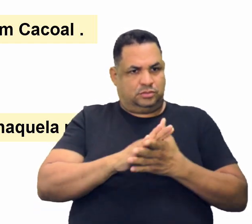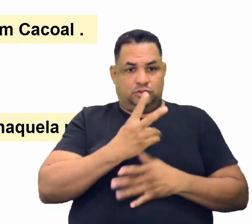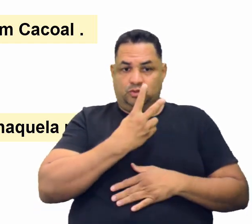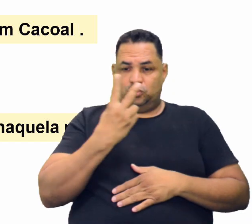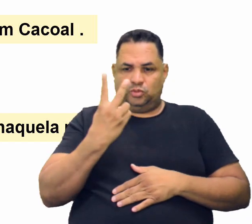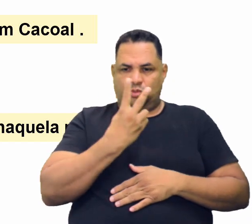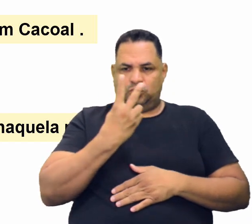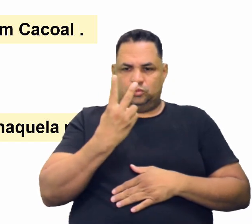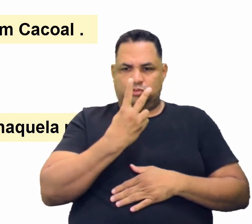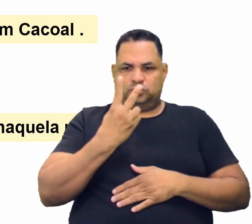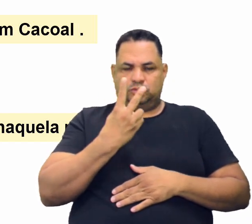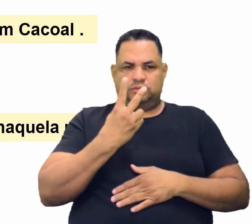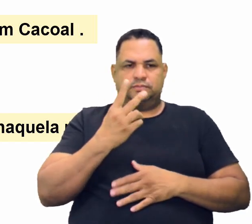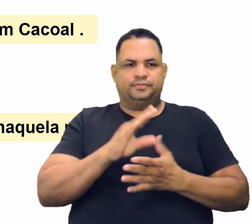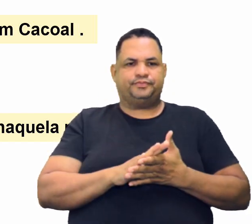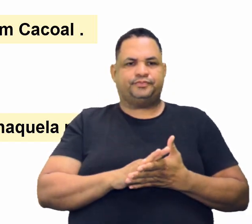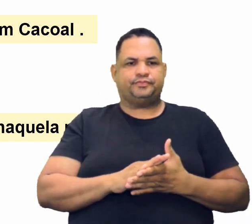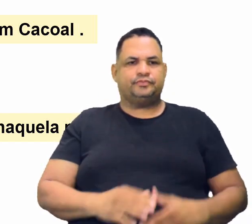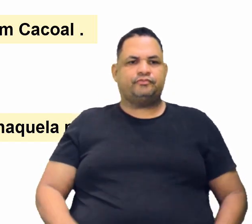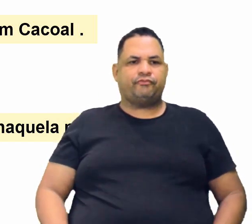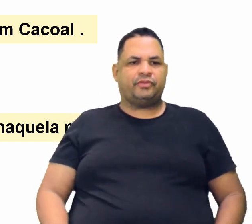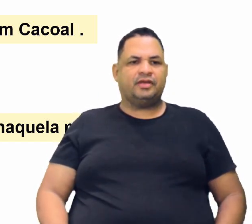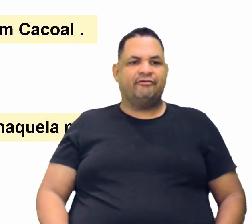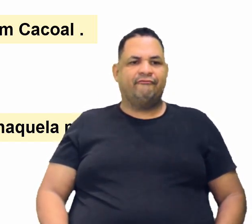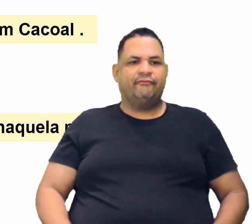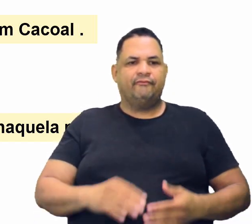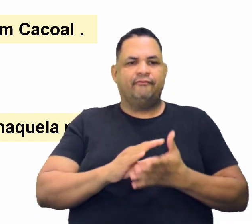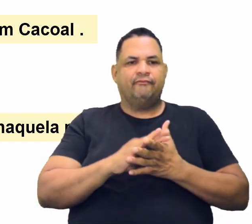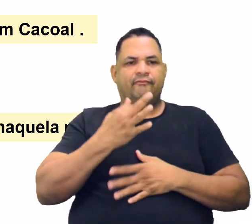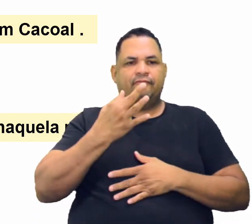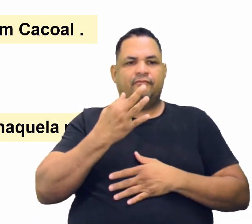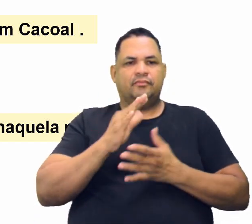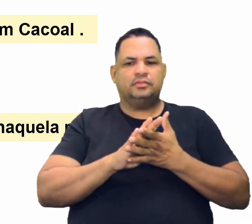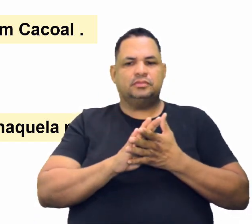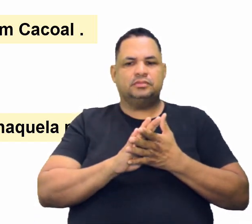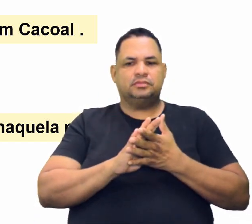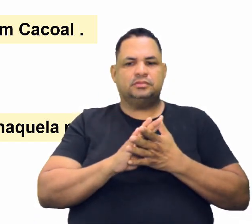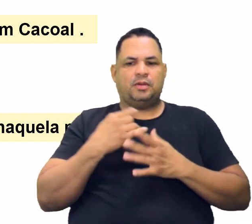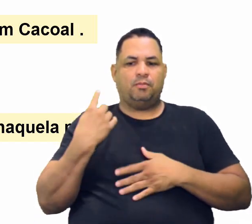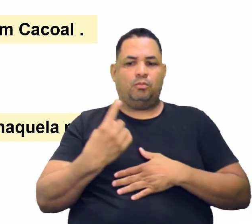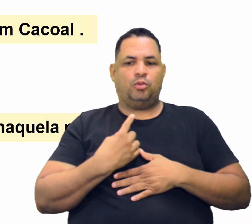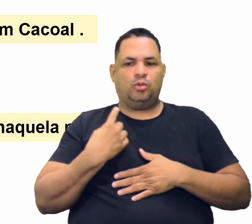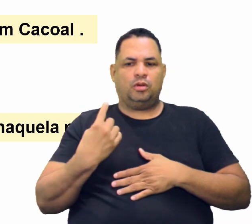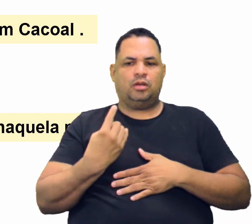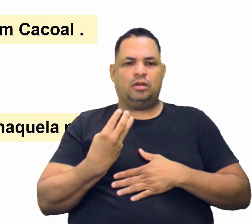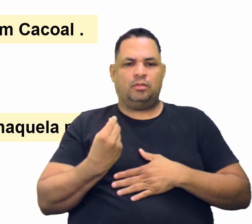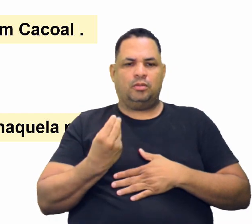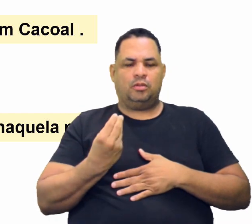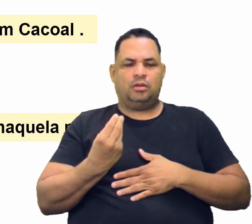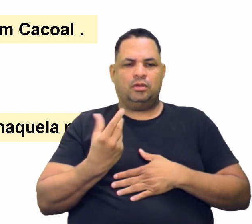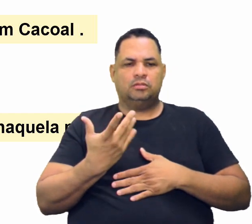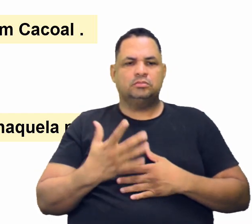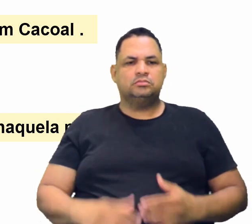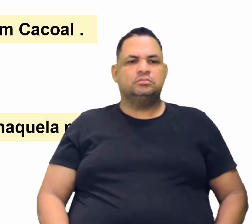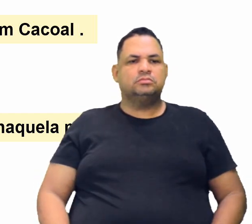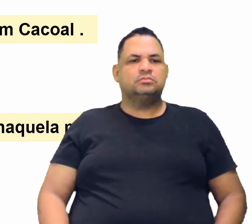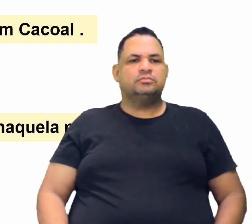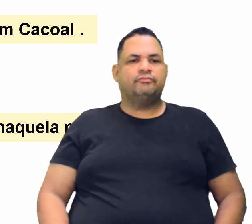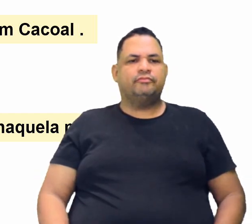Composto. Então, ganhar e perder fazem parte da profissão. Aí, vamos